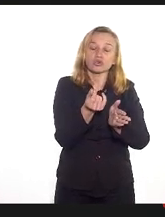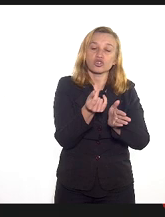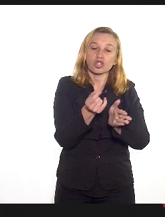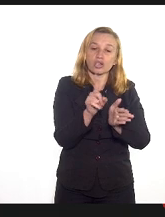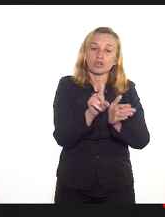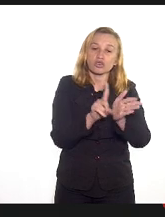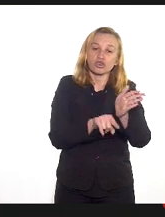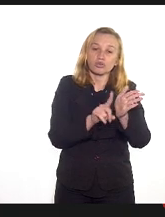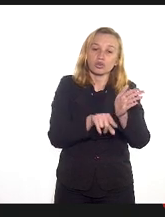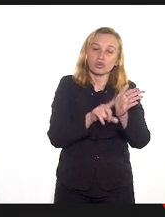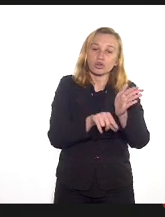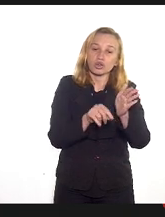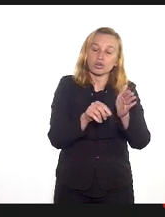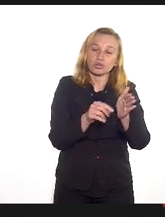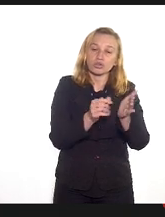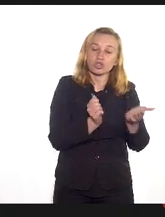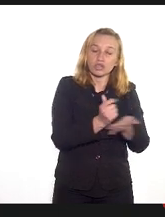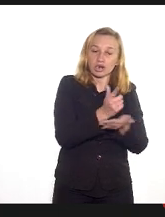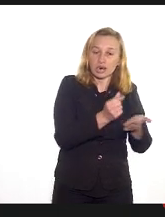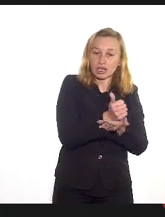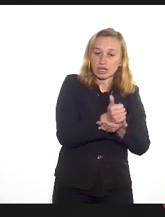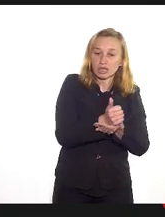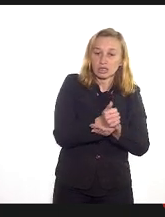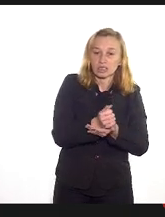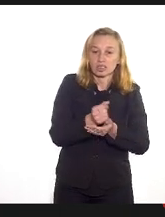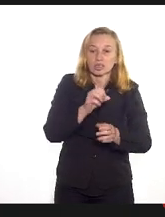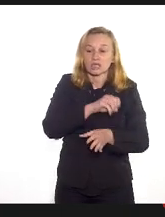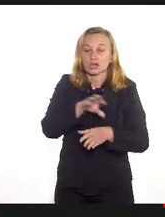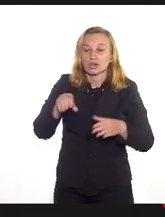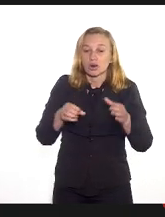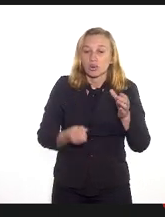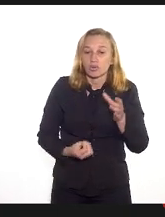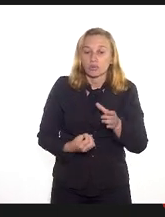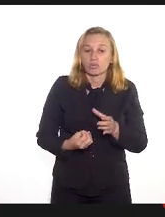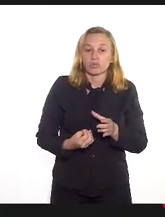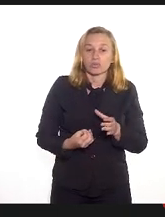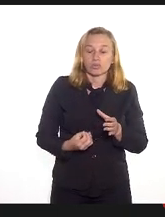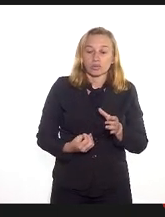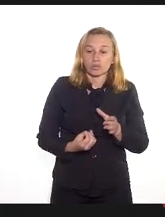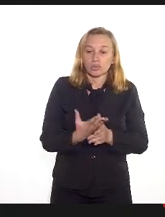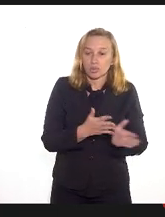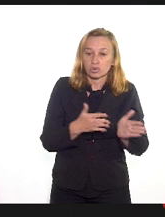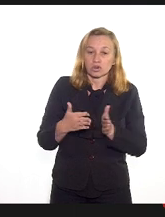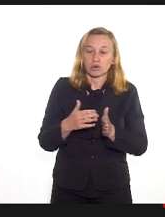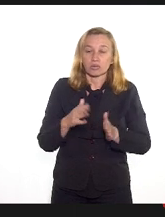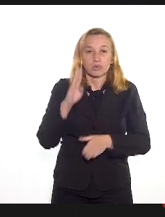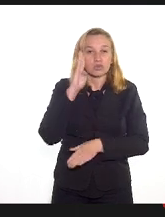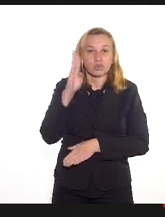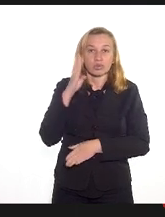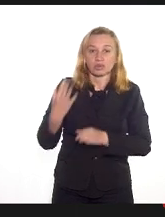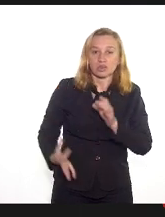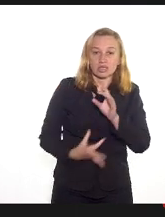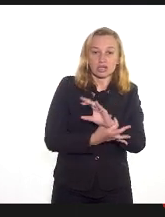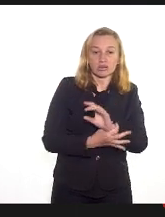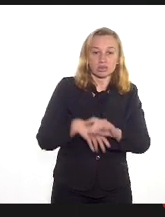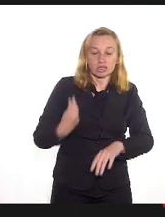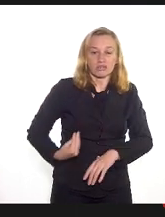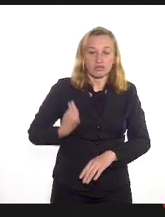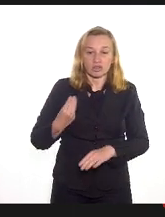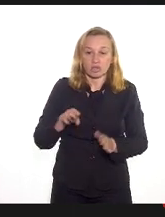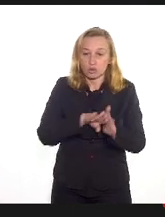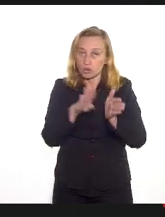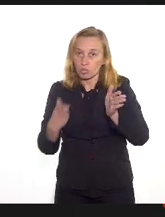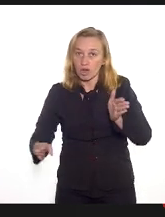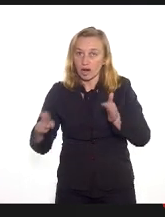otimização de instalações e produtividade, principalmente com a segurança na vida do mar, que